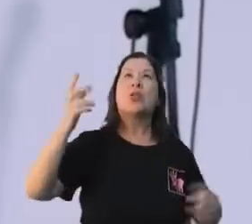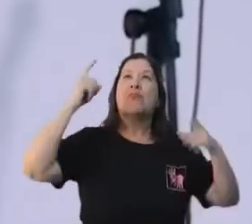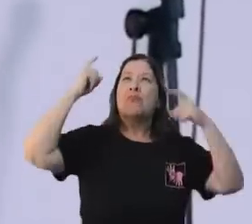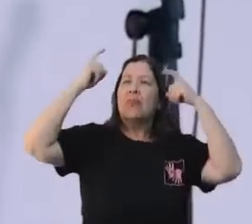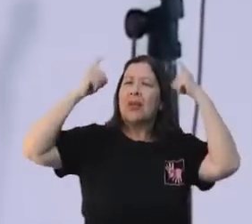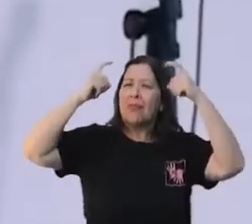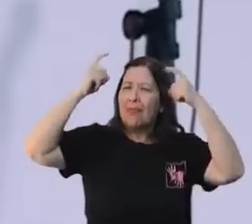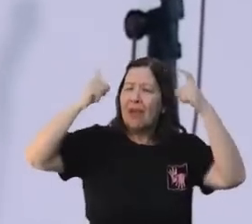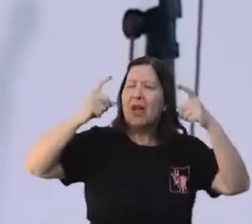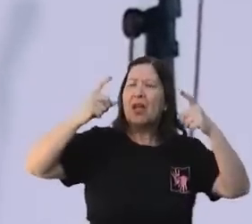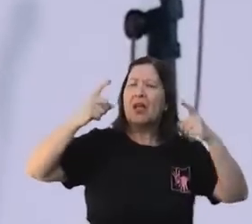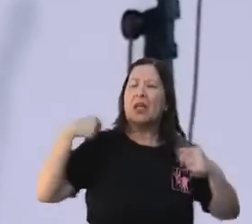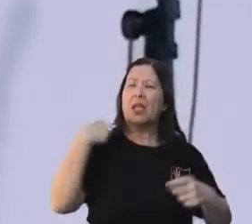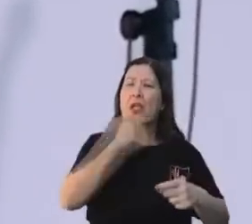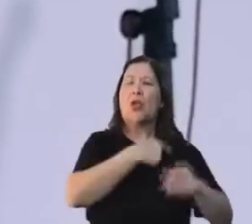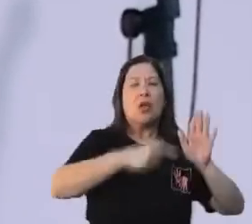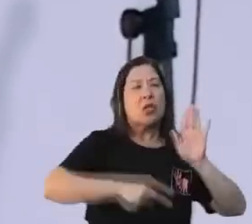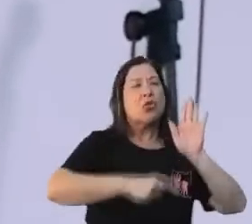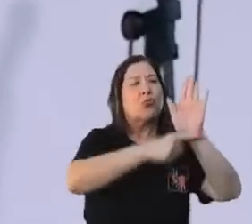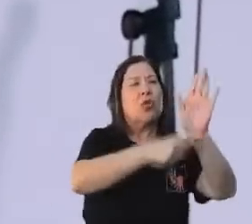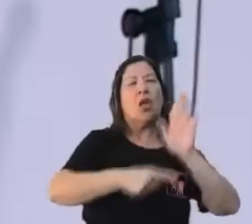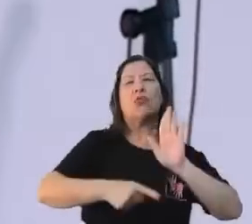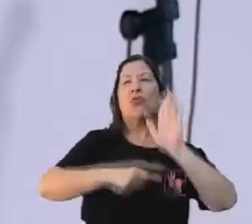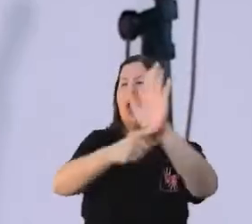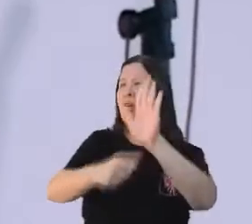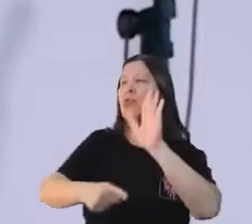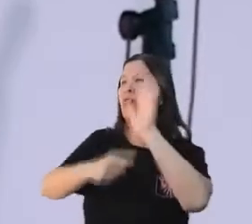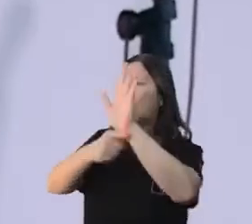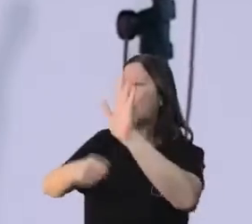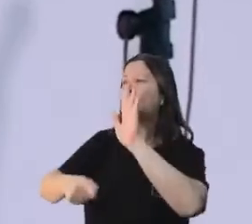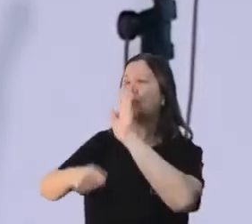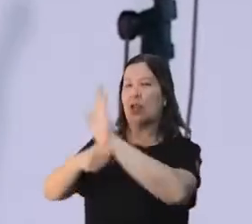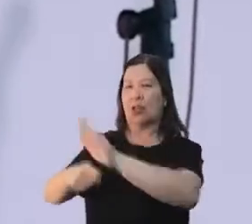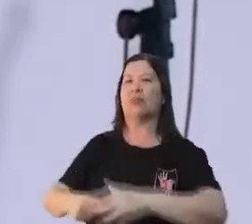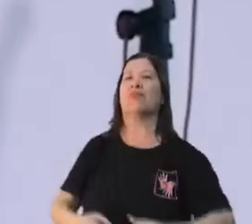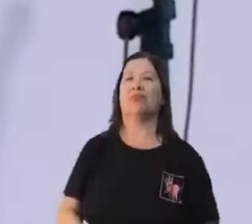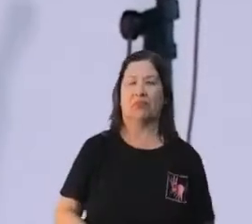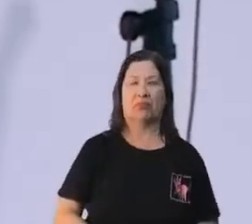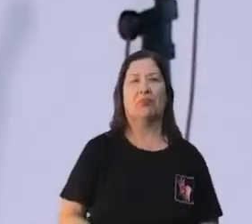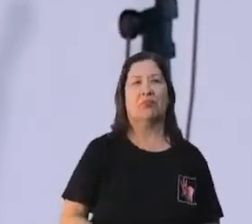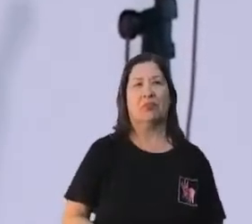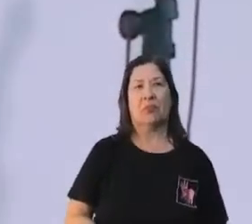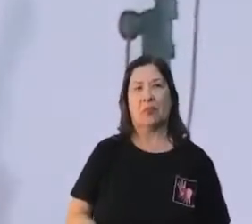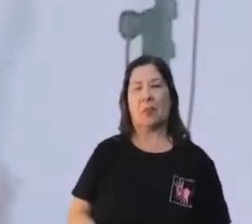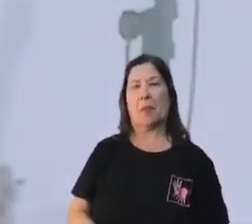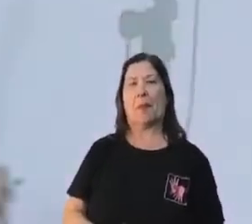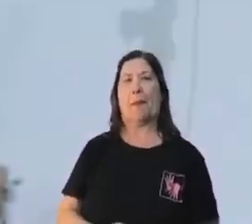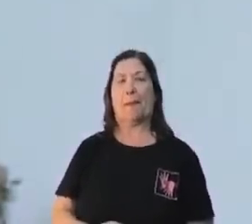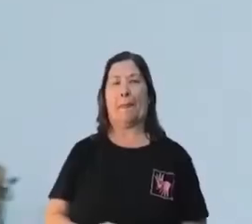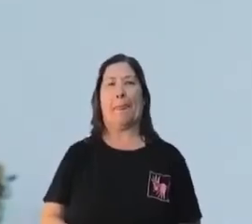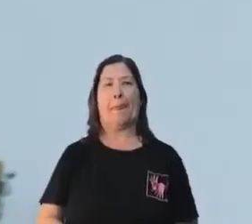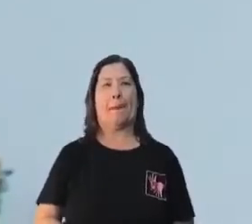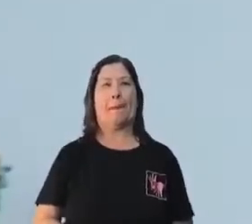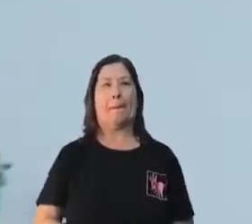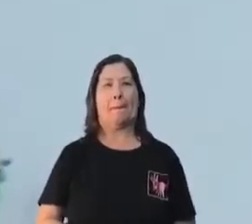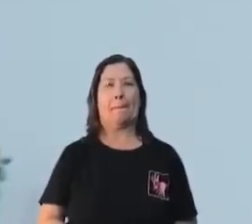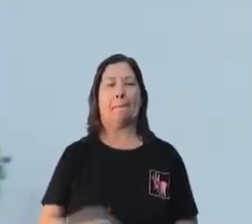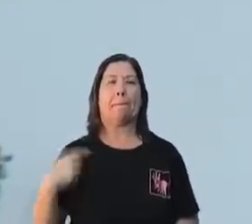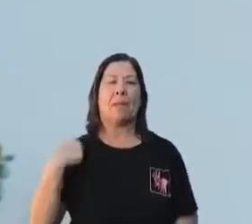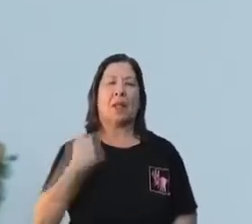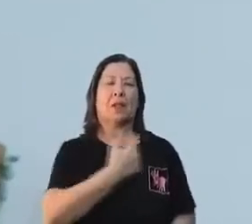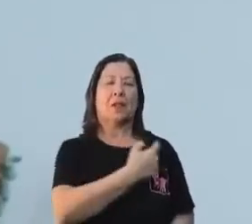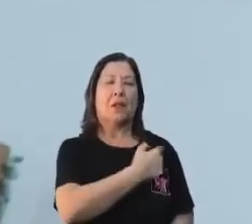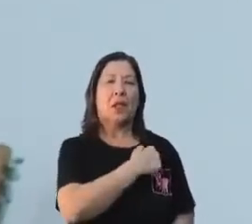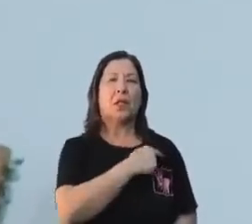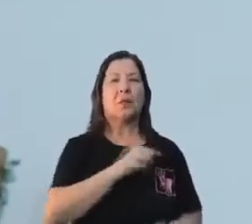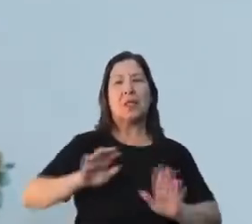Nós não podemos abrir mão das futuras gerações. Basta três gerações para uma igreja se perder. A geração que saiu do Egito morreu